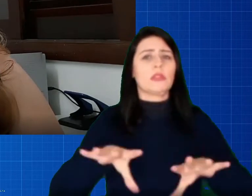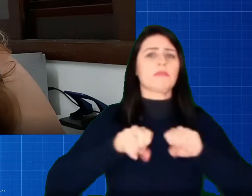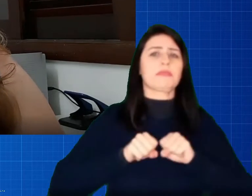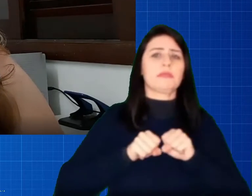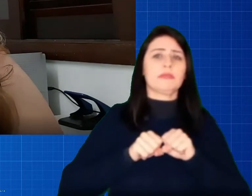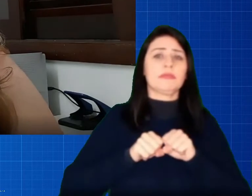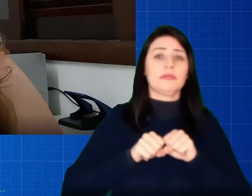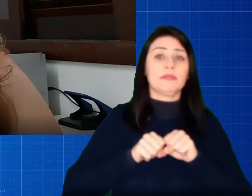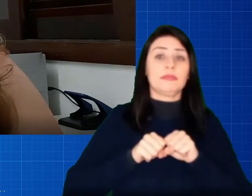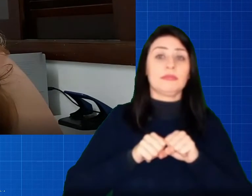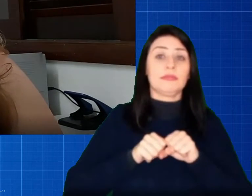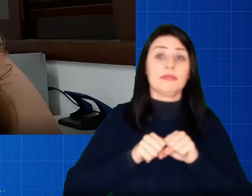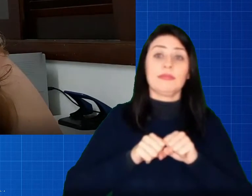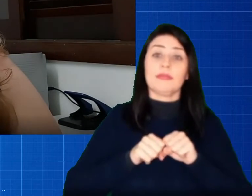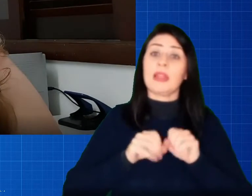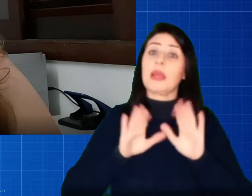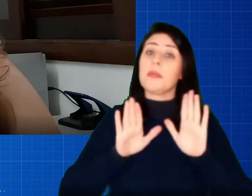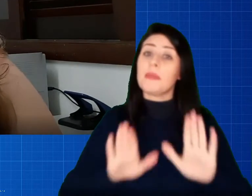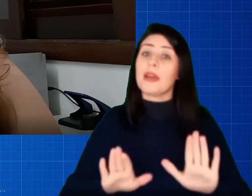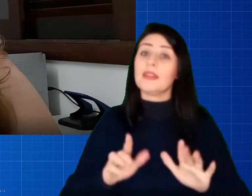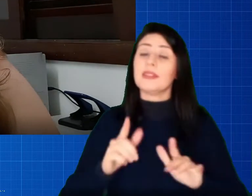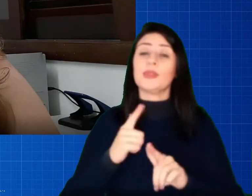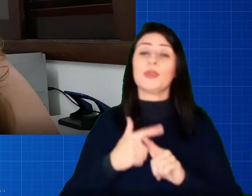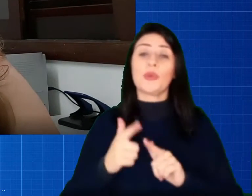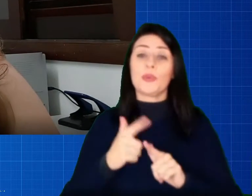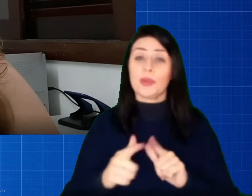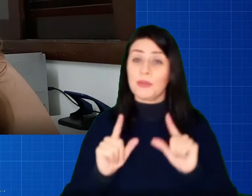que ela estava com